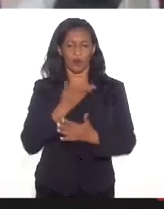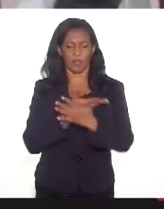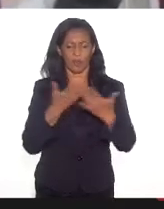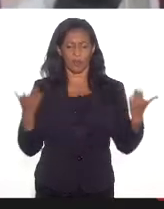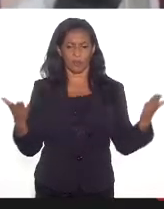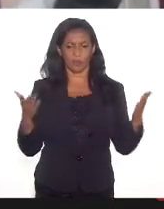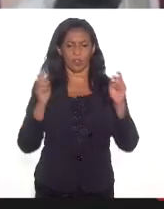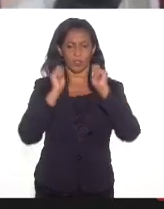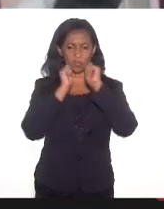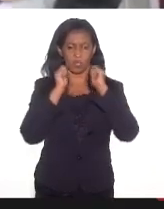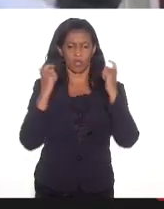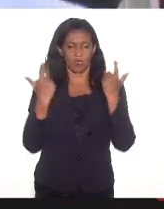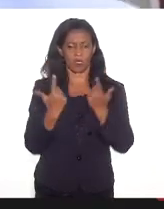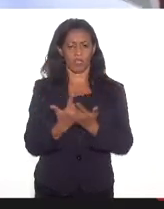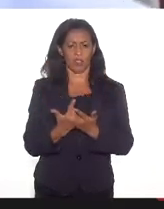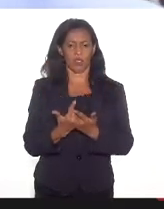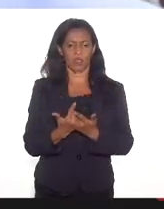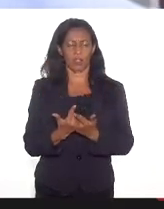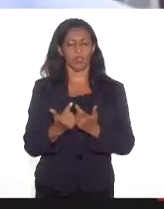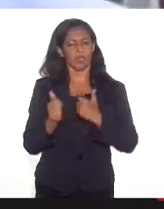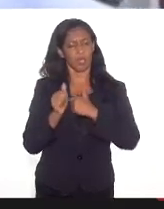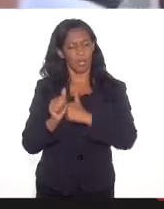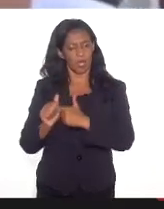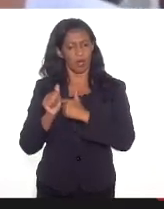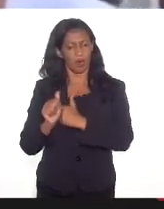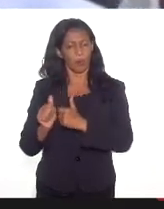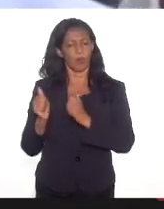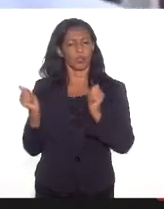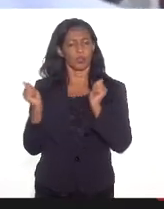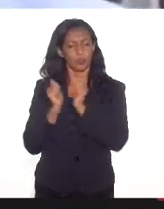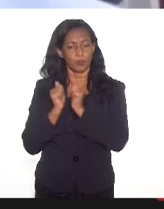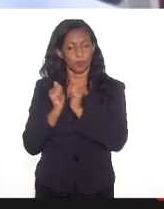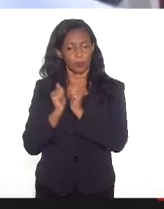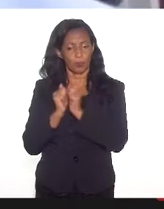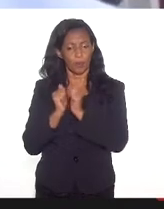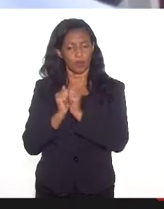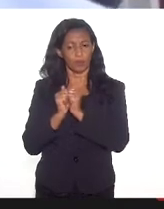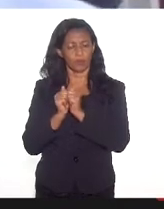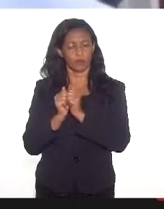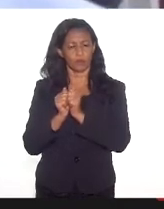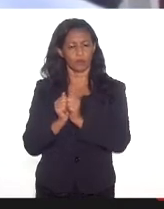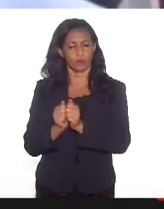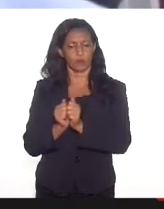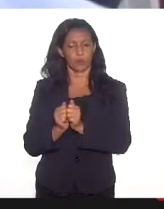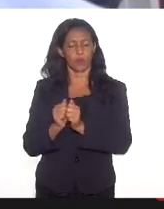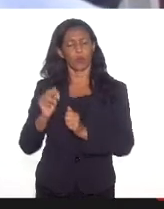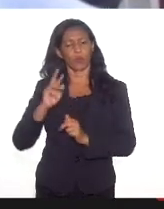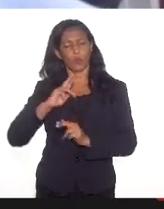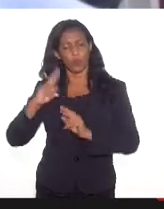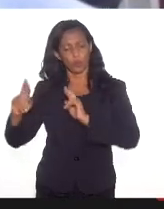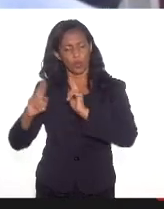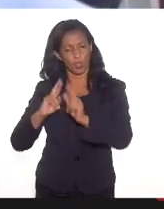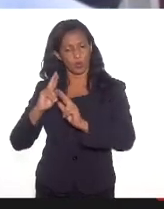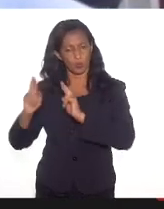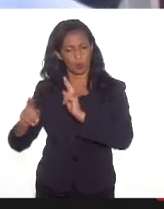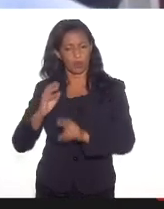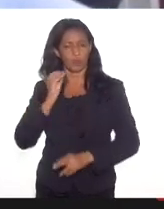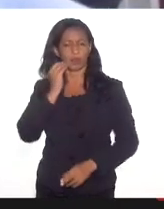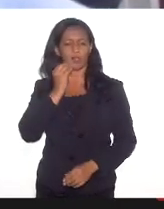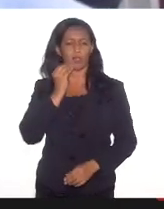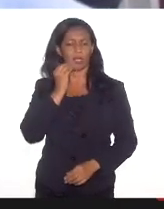nessa linha literativa que acompanhem de perto os resultados da experiência